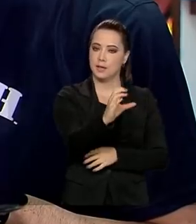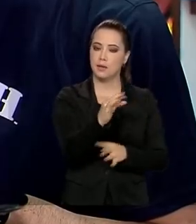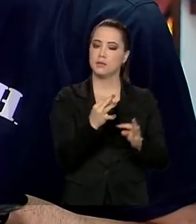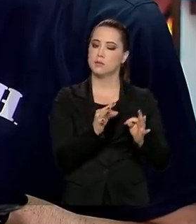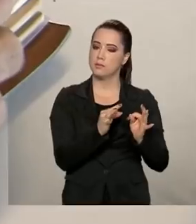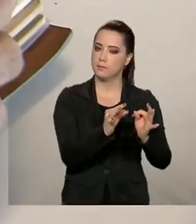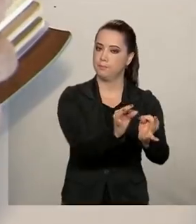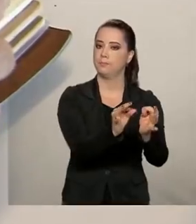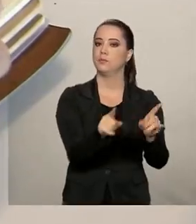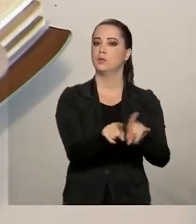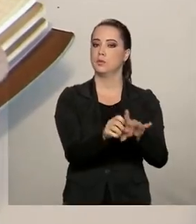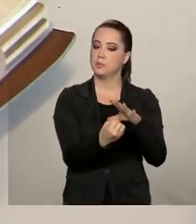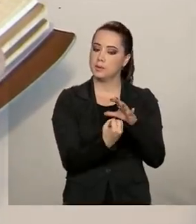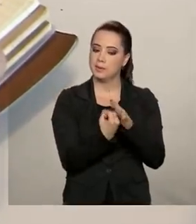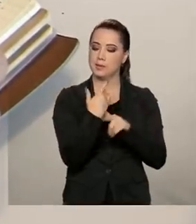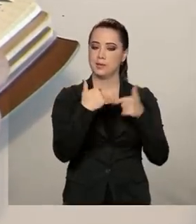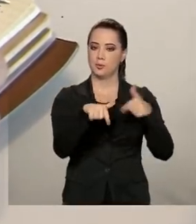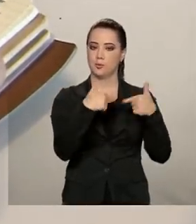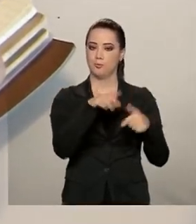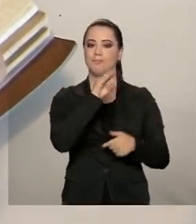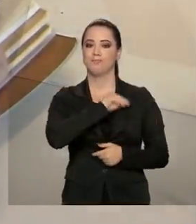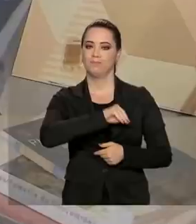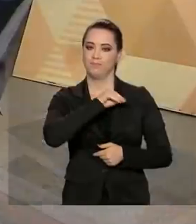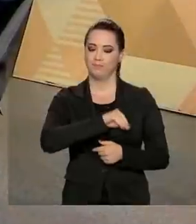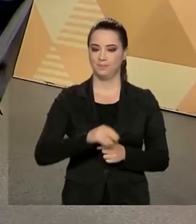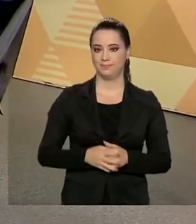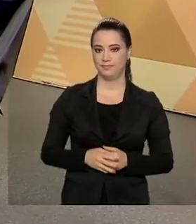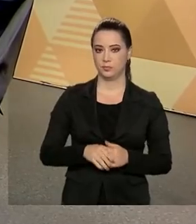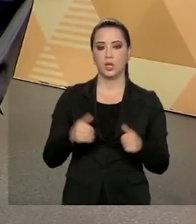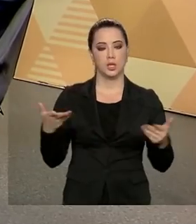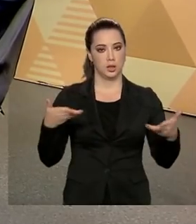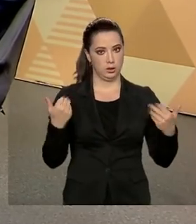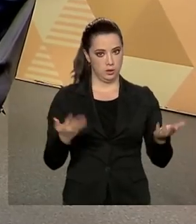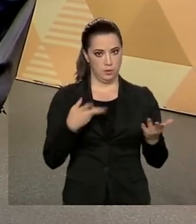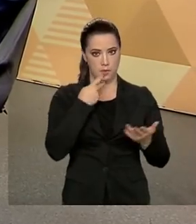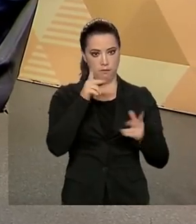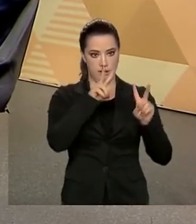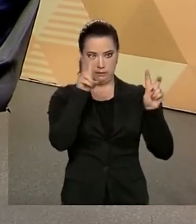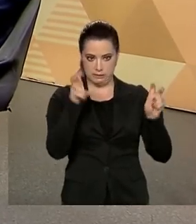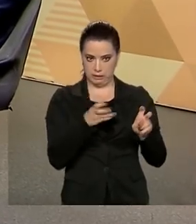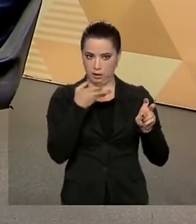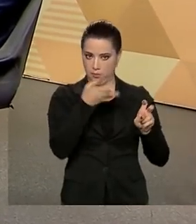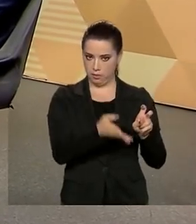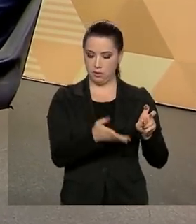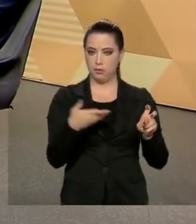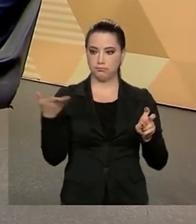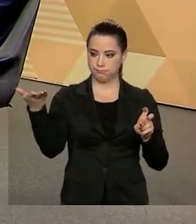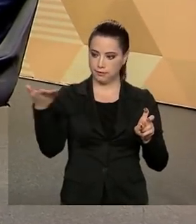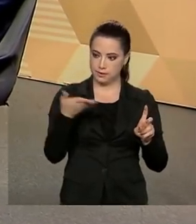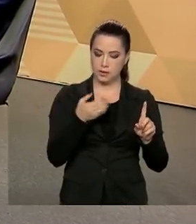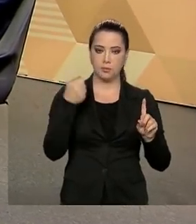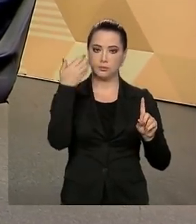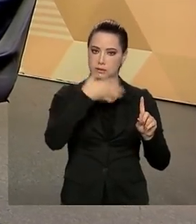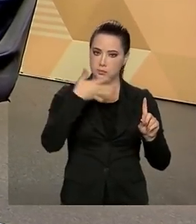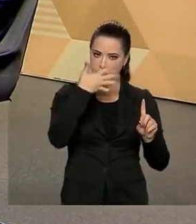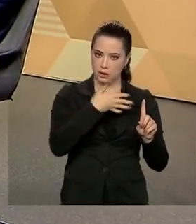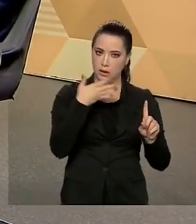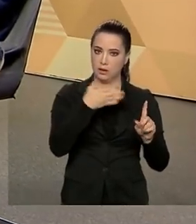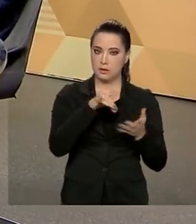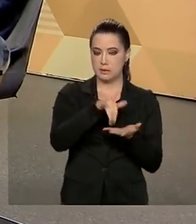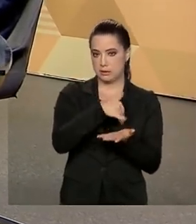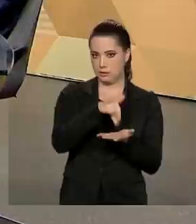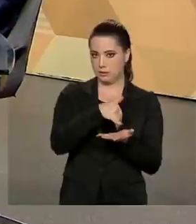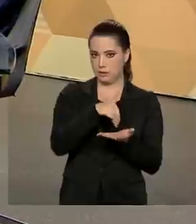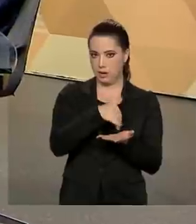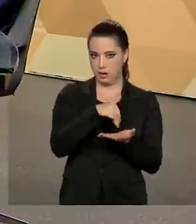e a geração de emprego e renda. Para falar sobre essa missão, eu recebo o secretário de Educação